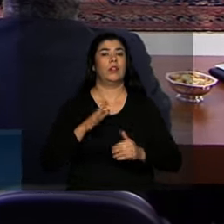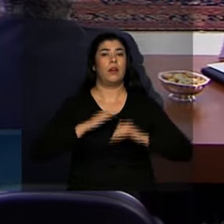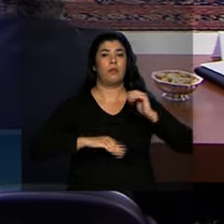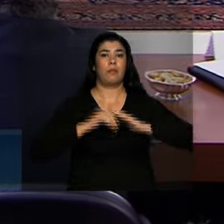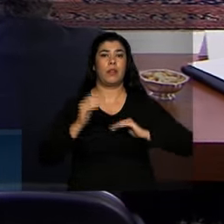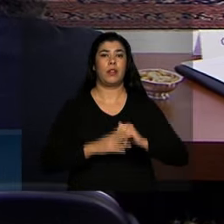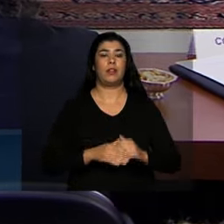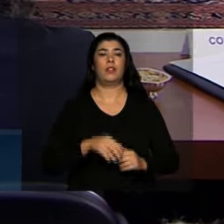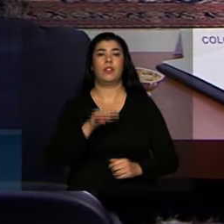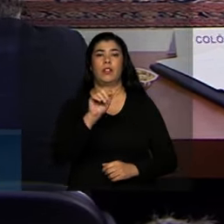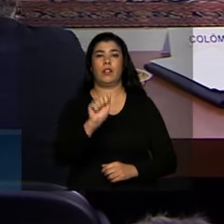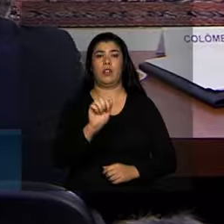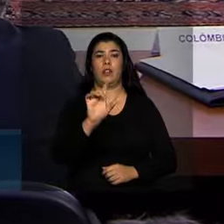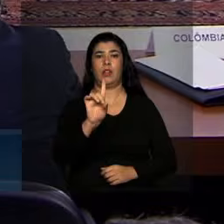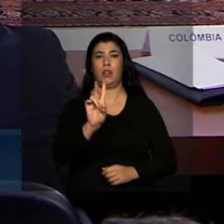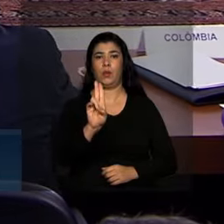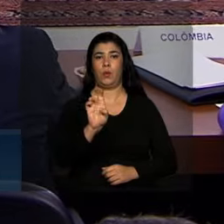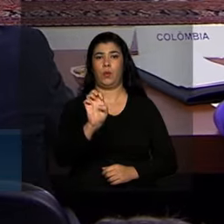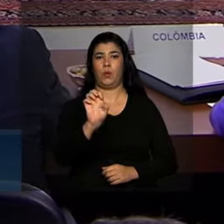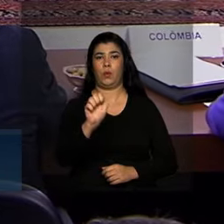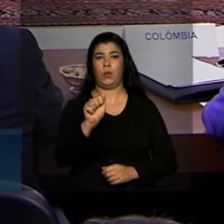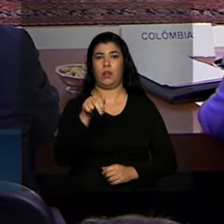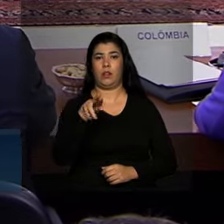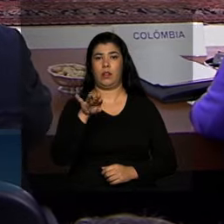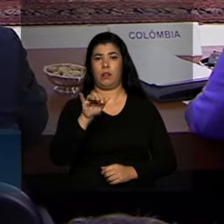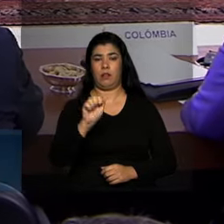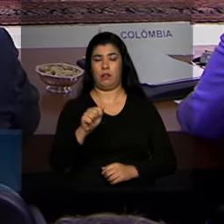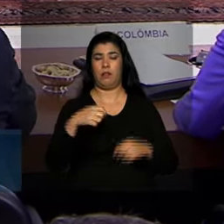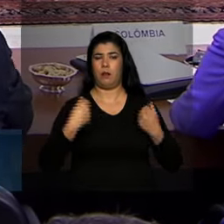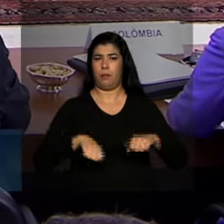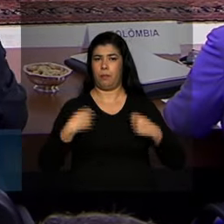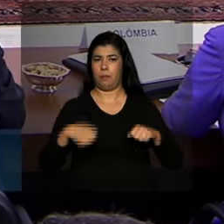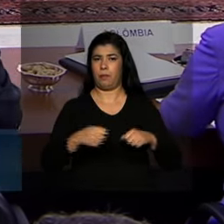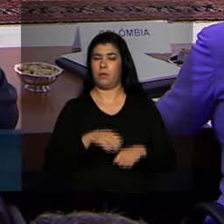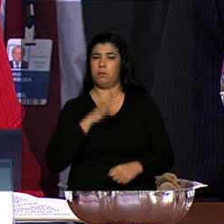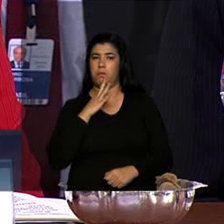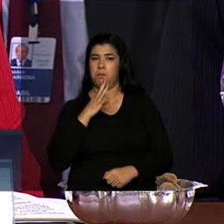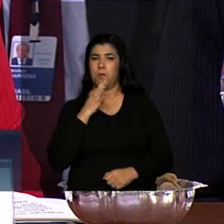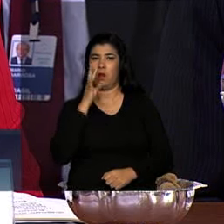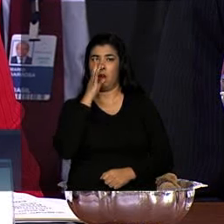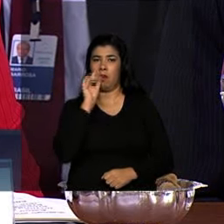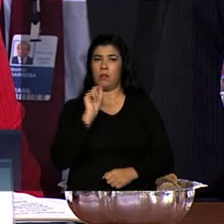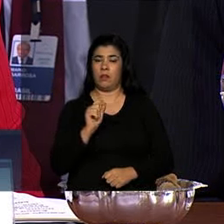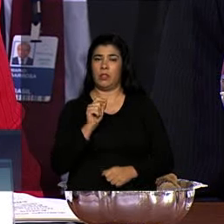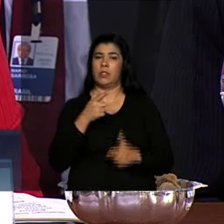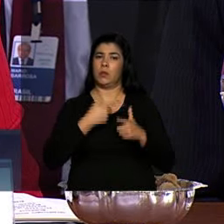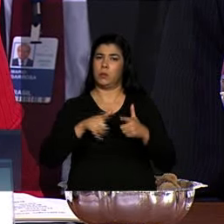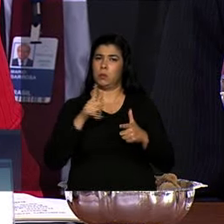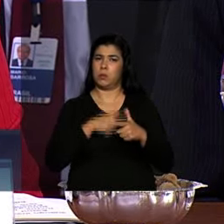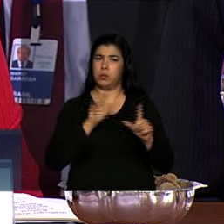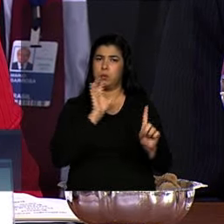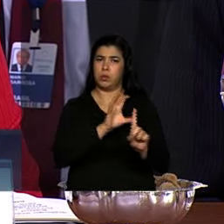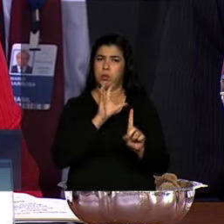Aduaneira. É preciso, entretanto, reconhecer que os efeitos da crise geram